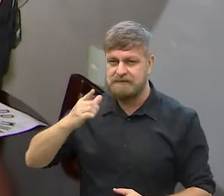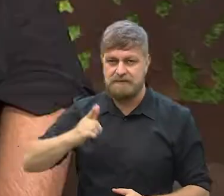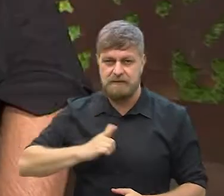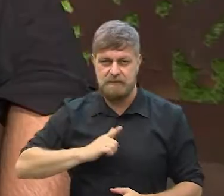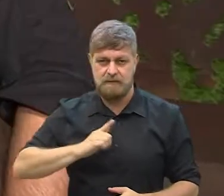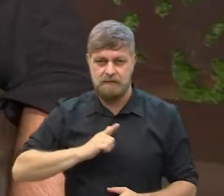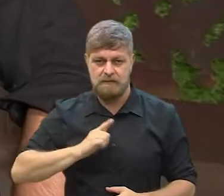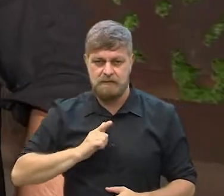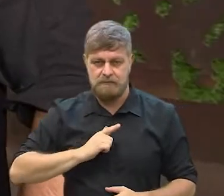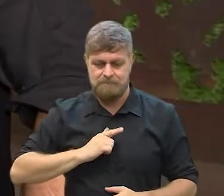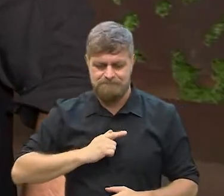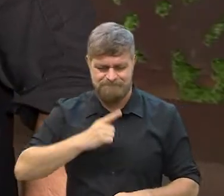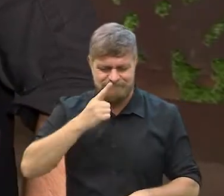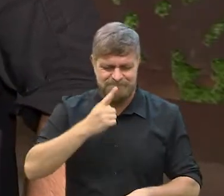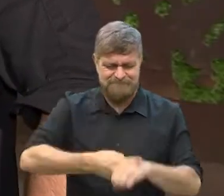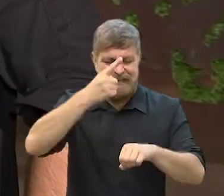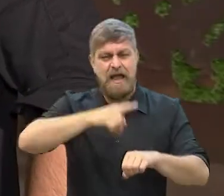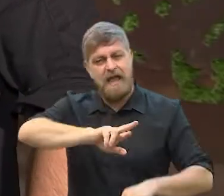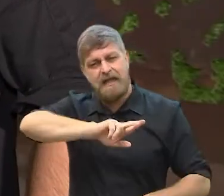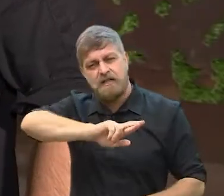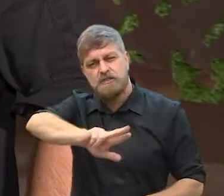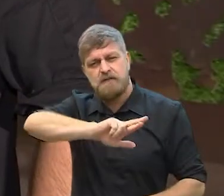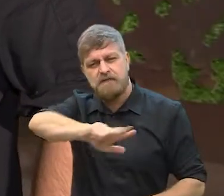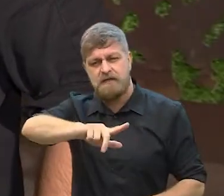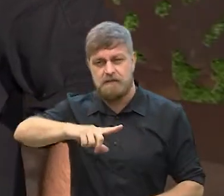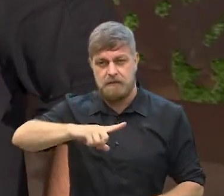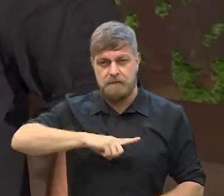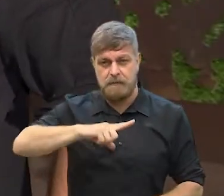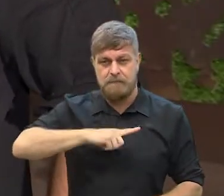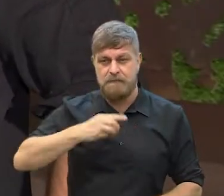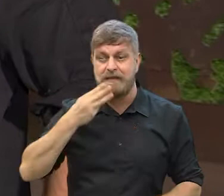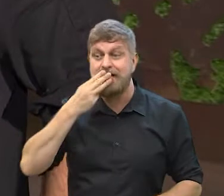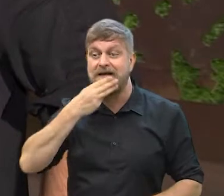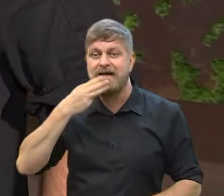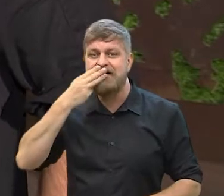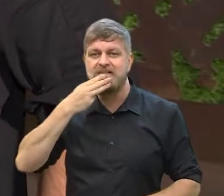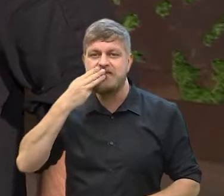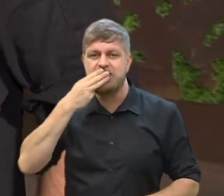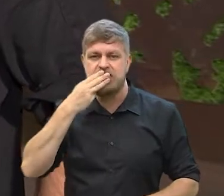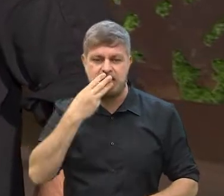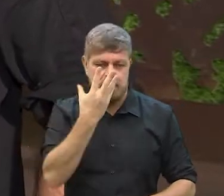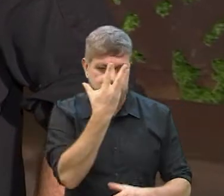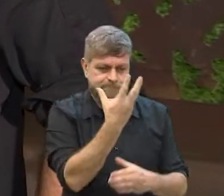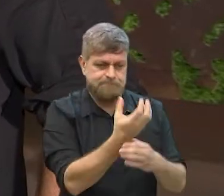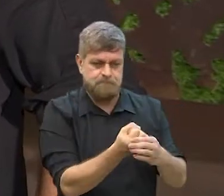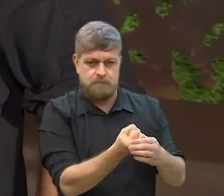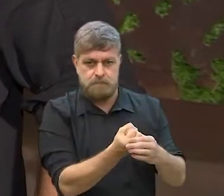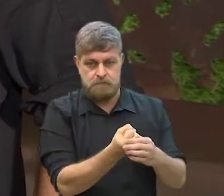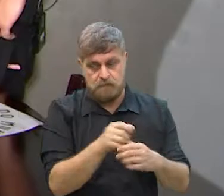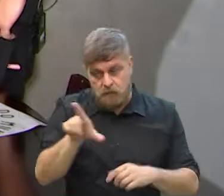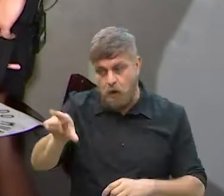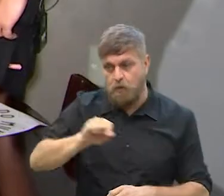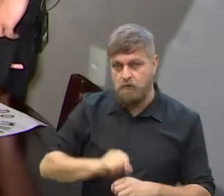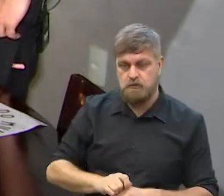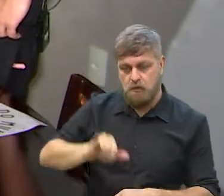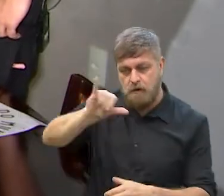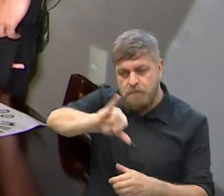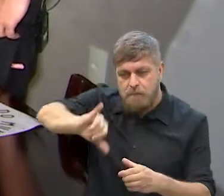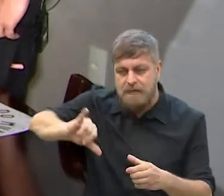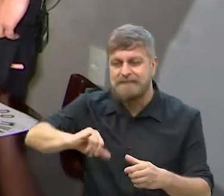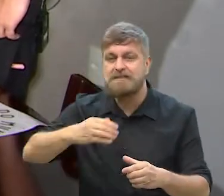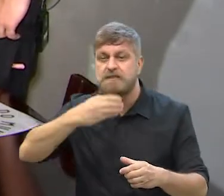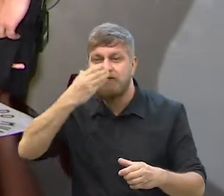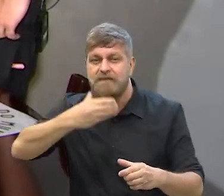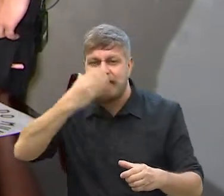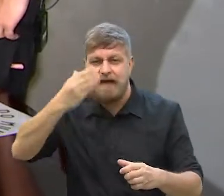e um toque cítrico diferente, porque ele apresenta açúcar junto. Então por isso eu prefiro usar ele. A nossa receita